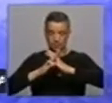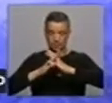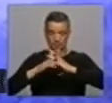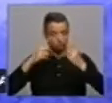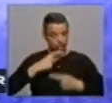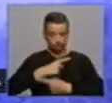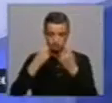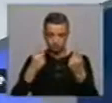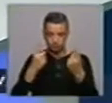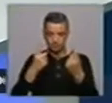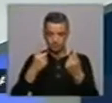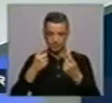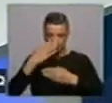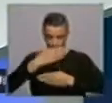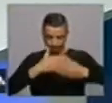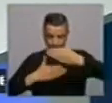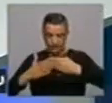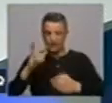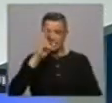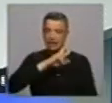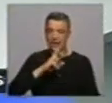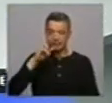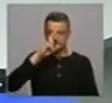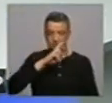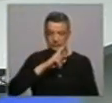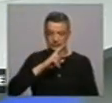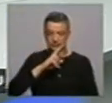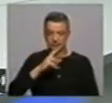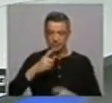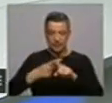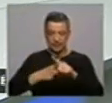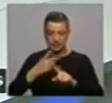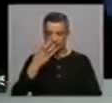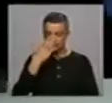colossais paredes de gás. Portanto, não deixa de ser uma curiosa frente